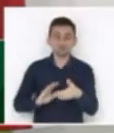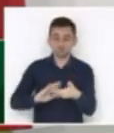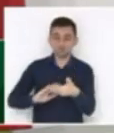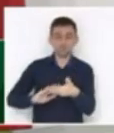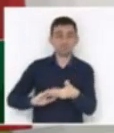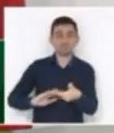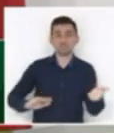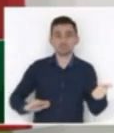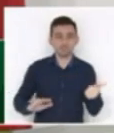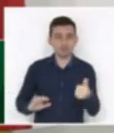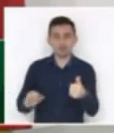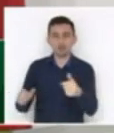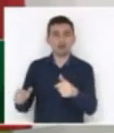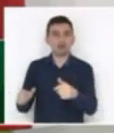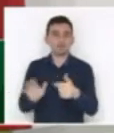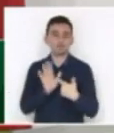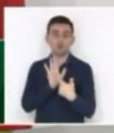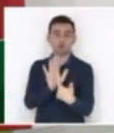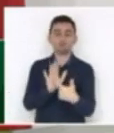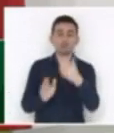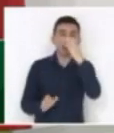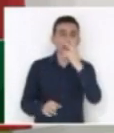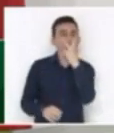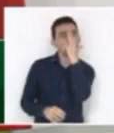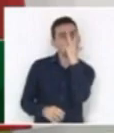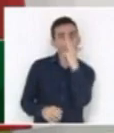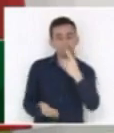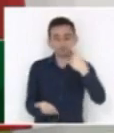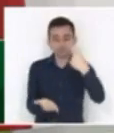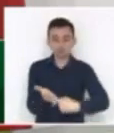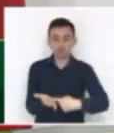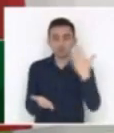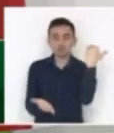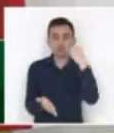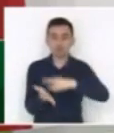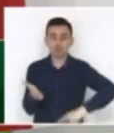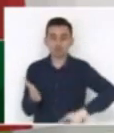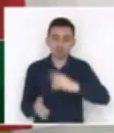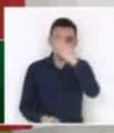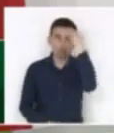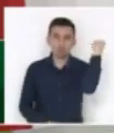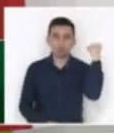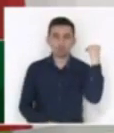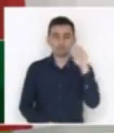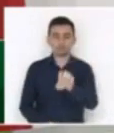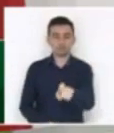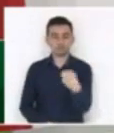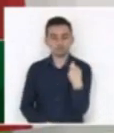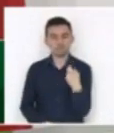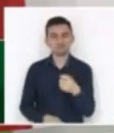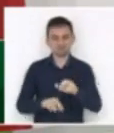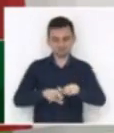gaveta. Ele é esquecido pelo Executivo, pelos diferentes órgãos